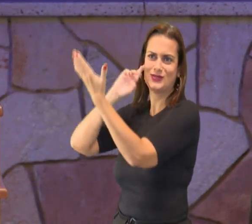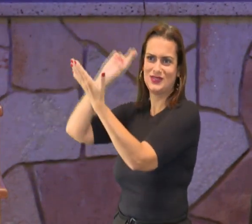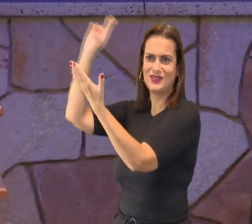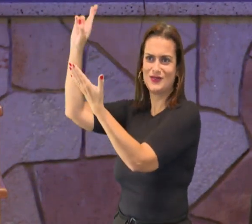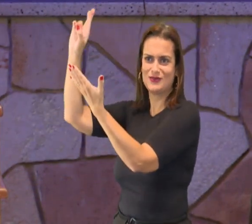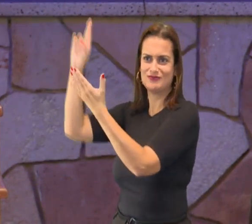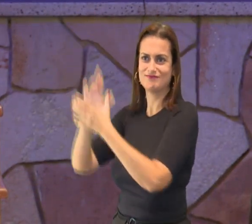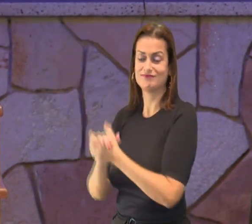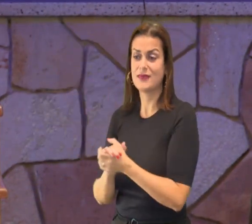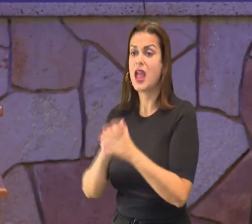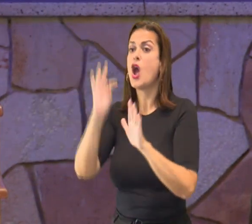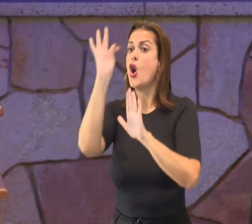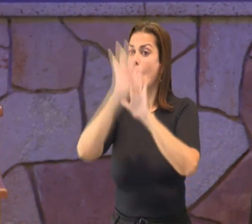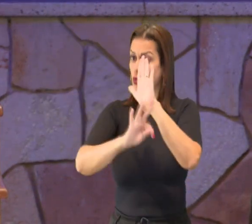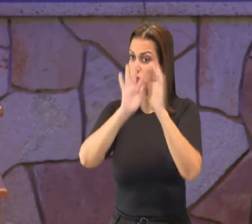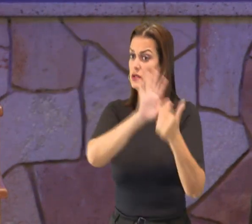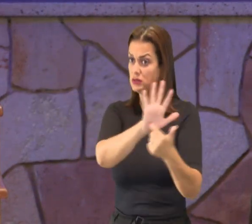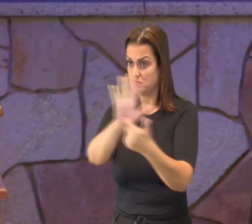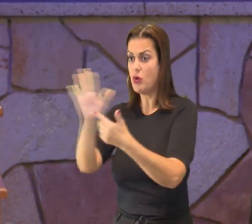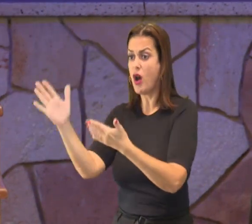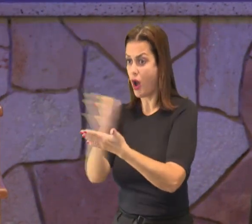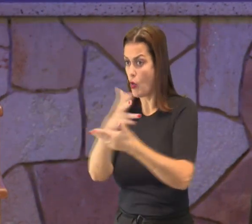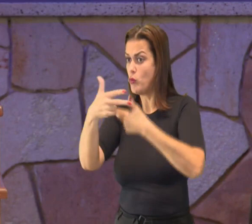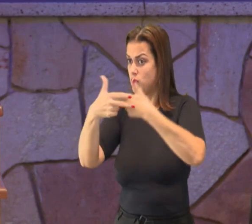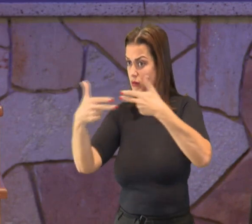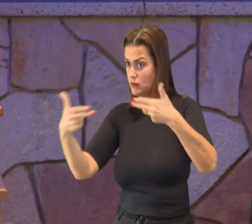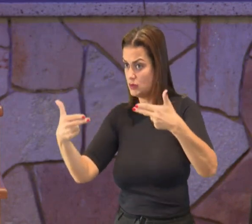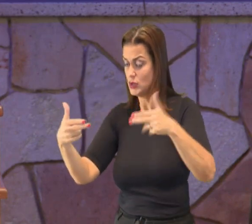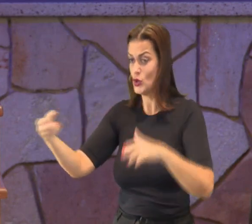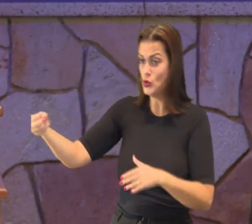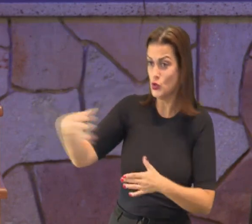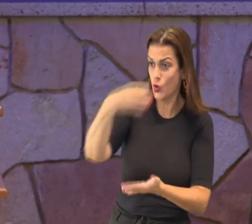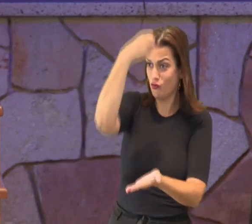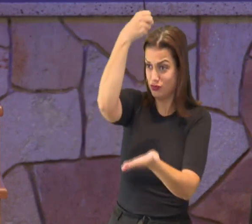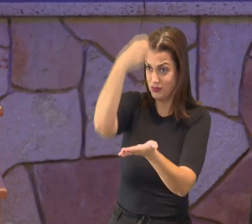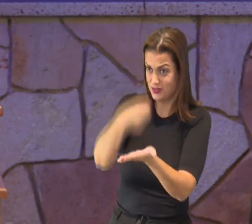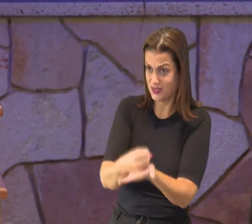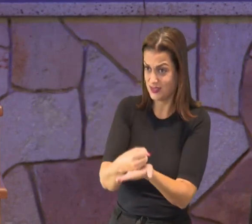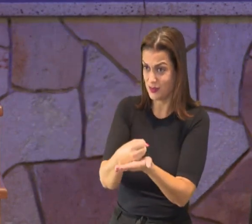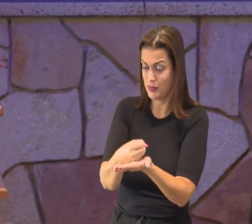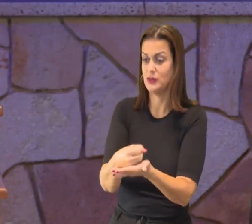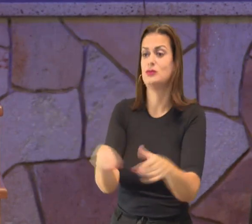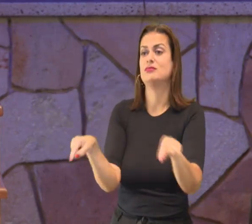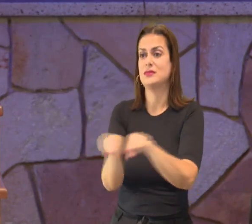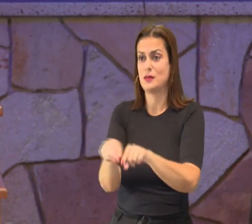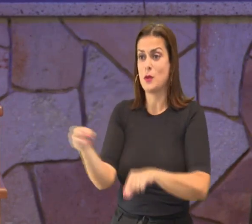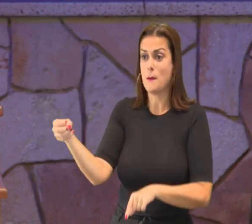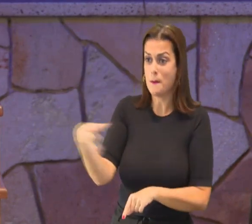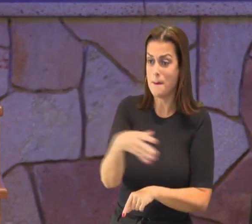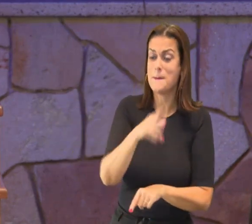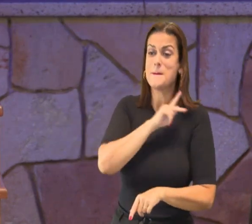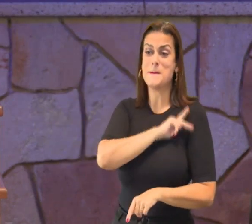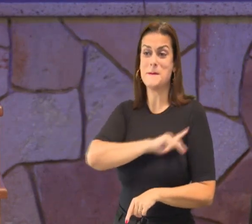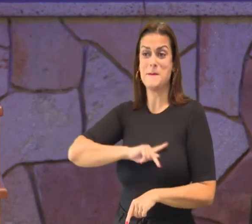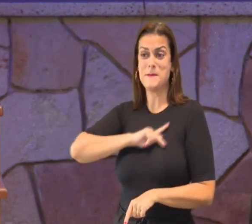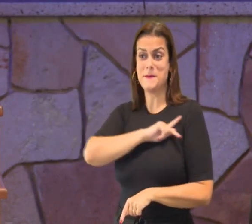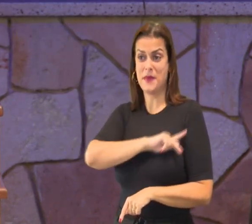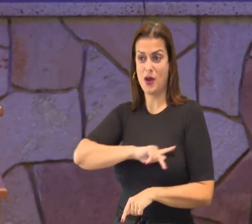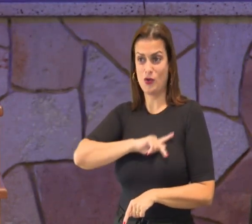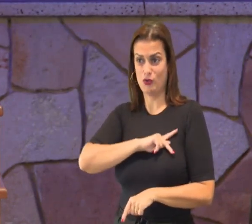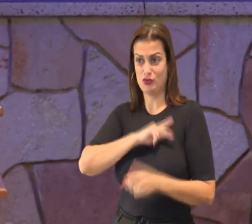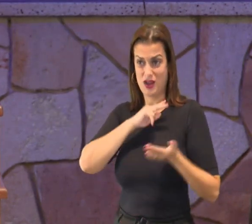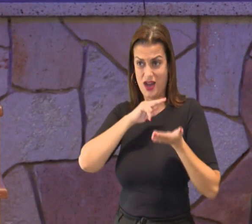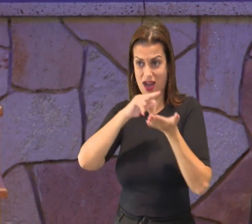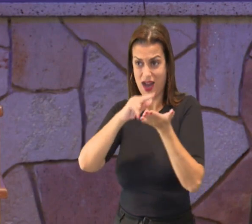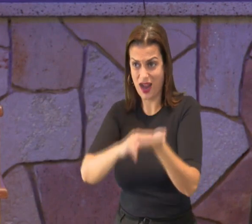nos mostra algumas questões sobre isto. O Novo Testamento destaca a palavra do apóstolo Paulo nas suas